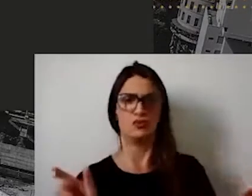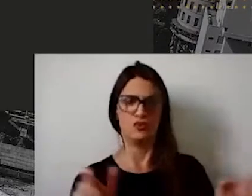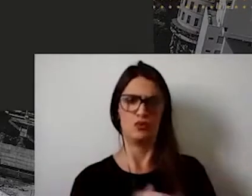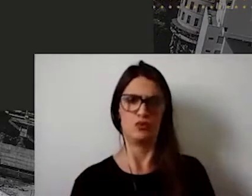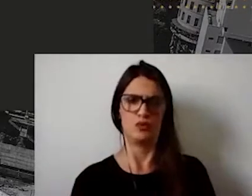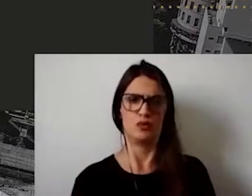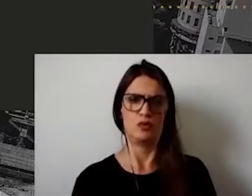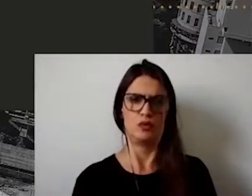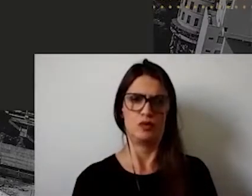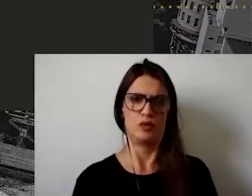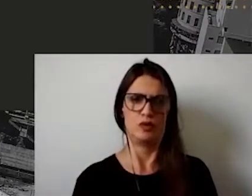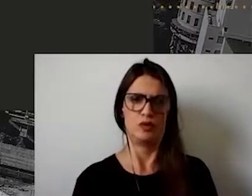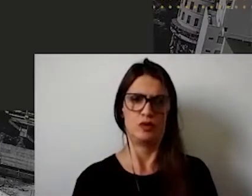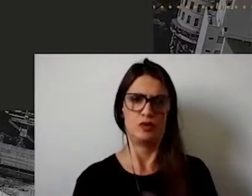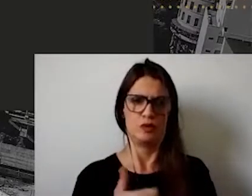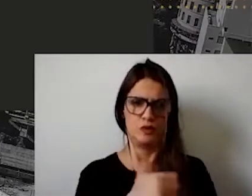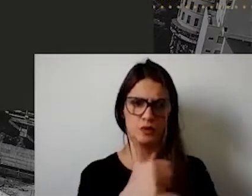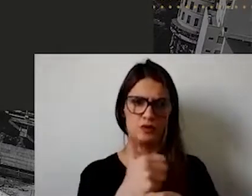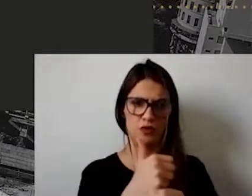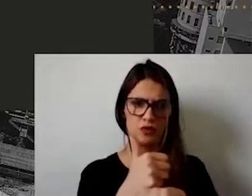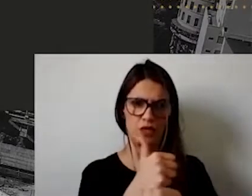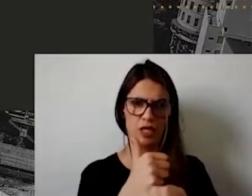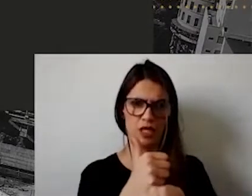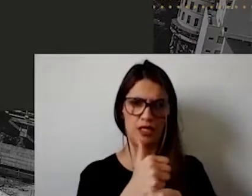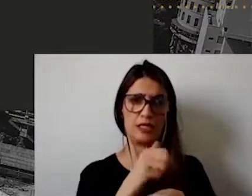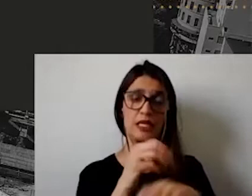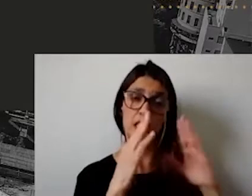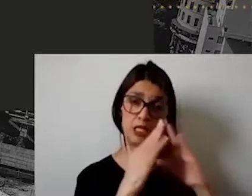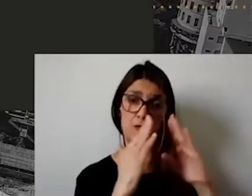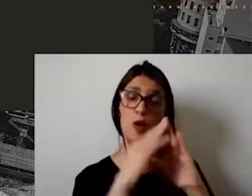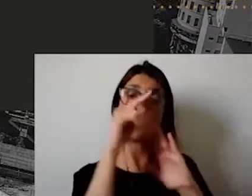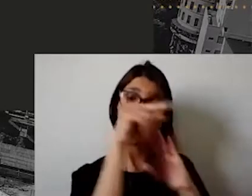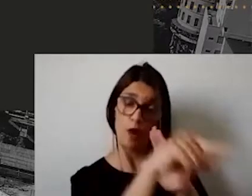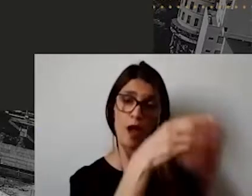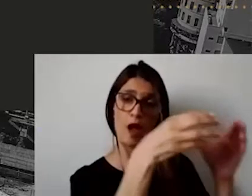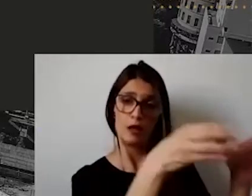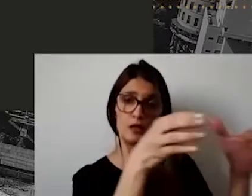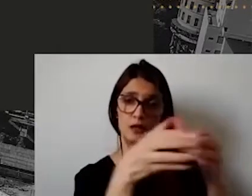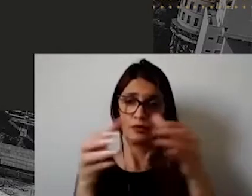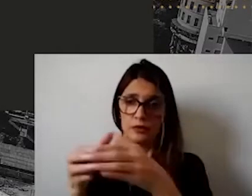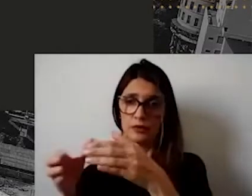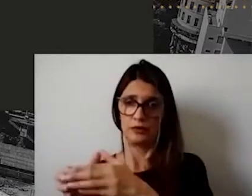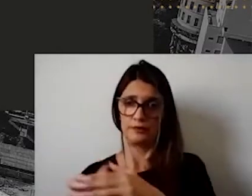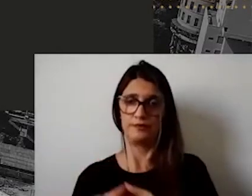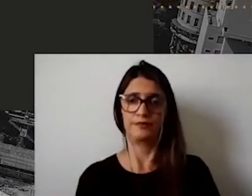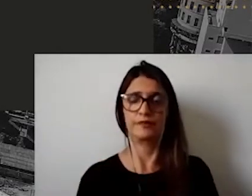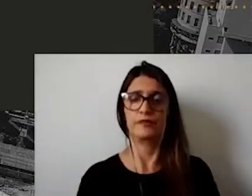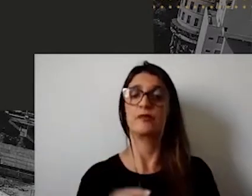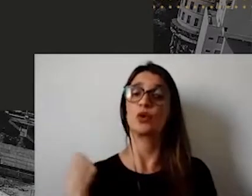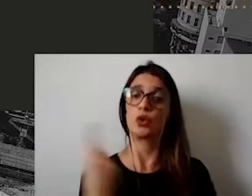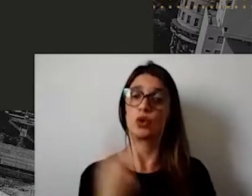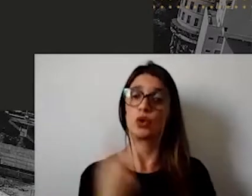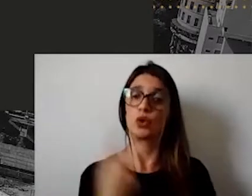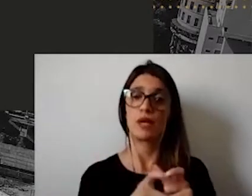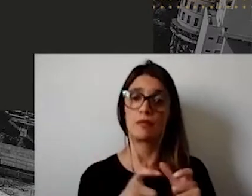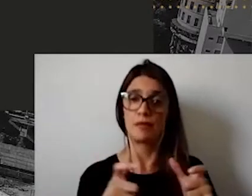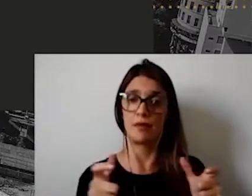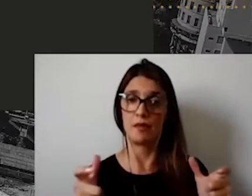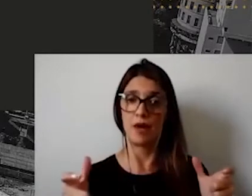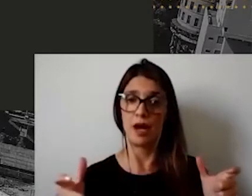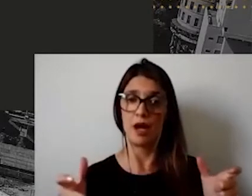das histórias dessas comunidades e aldeias. Nós, nos últimos anos, ampliamos a agenda